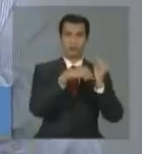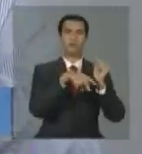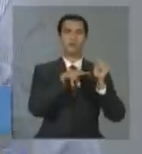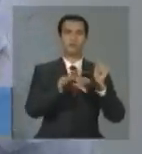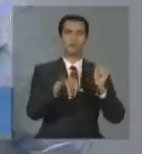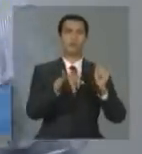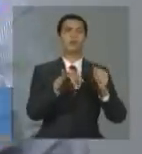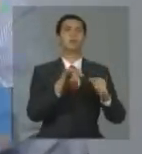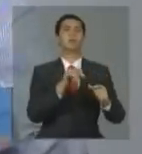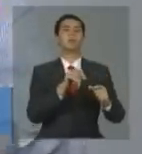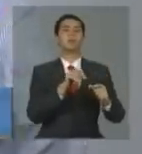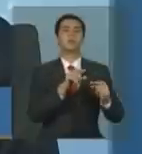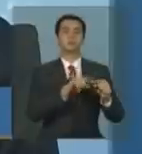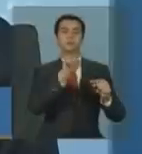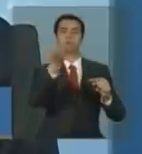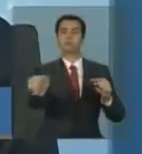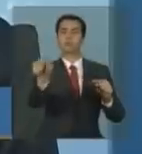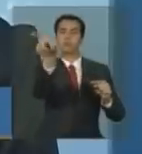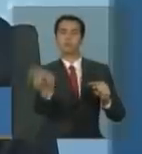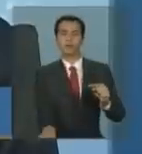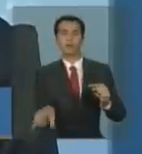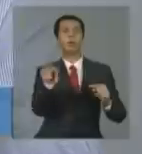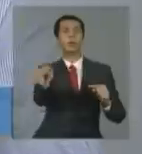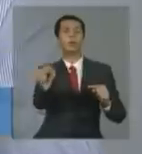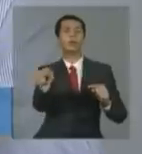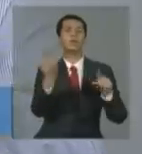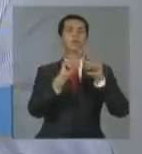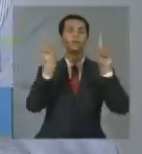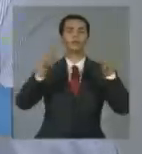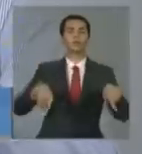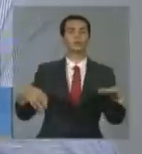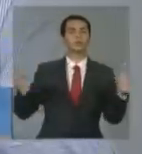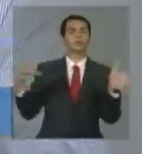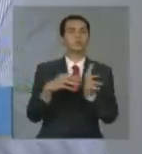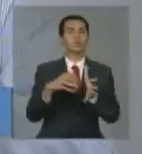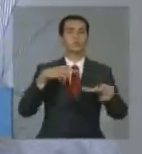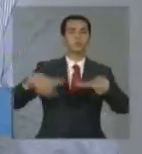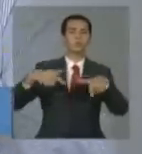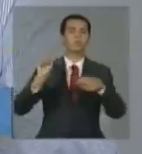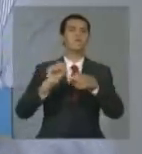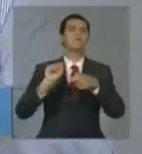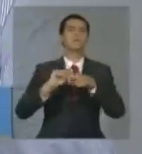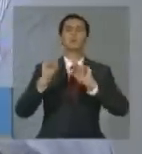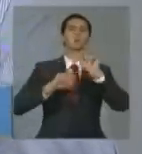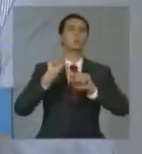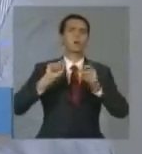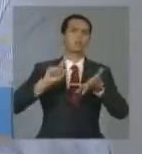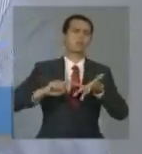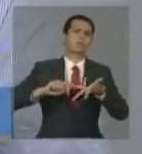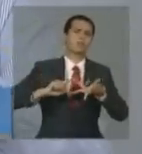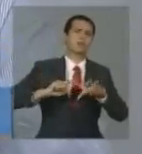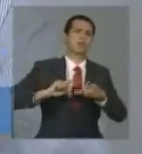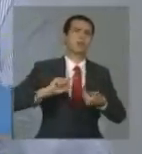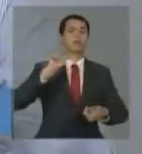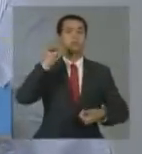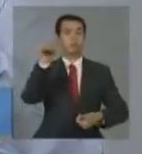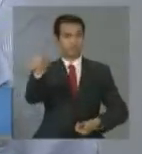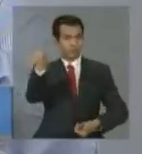acesso é devido a esse usuário, de acordo com a atribuição que aquele servidor que aquele usuário tem no